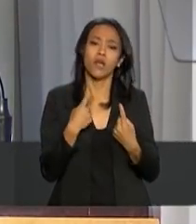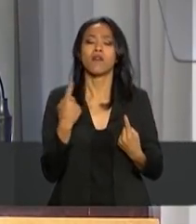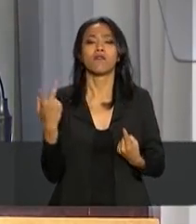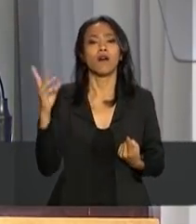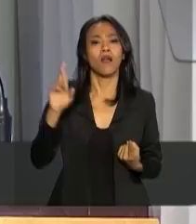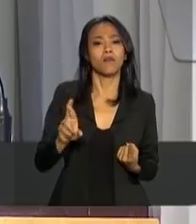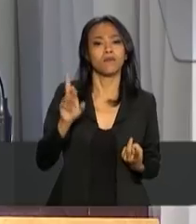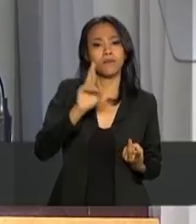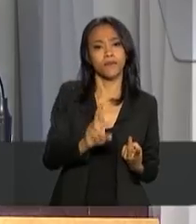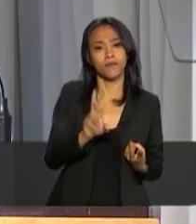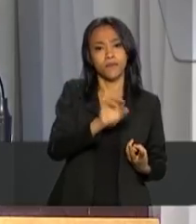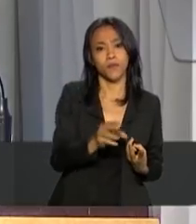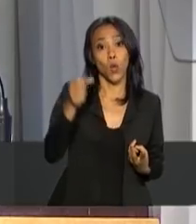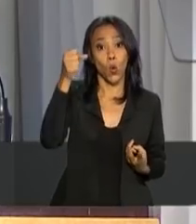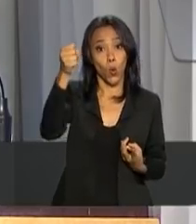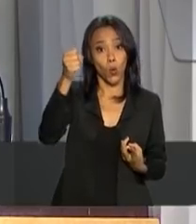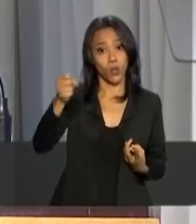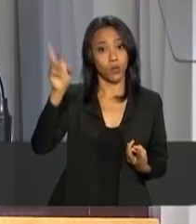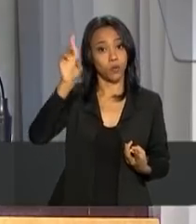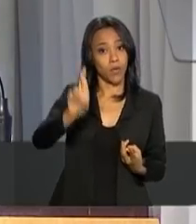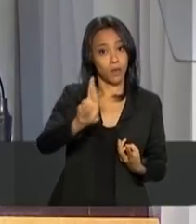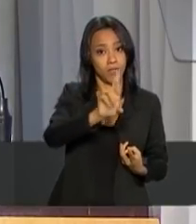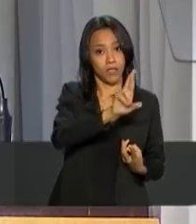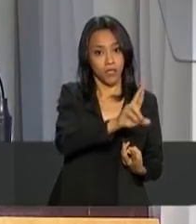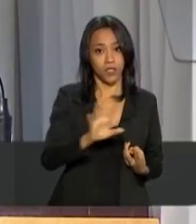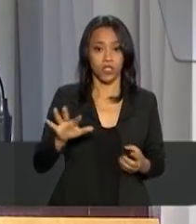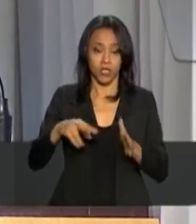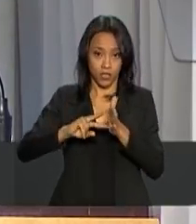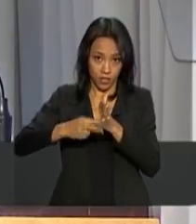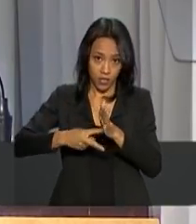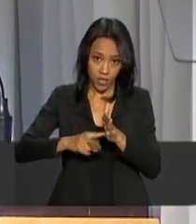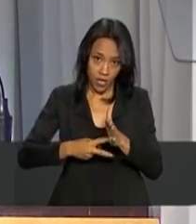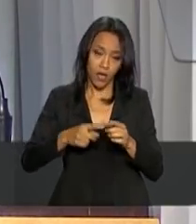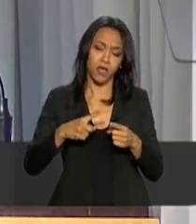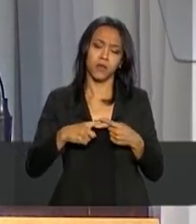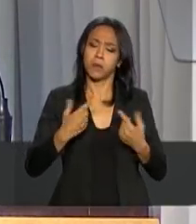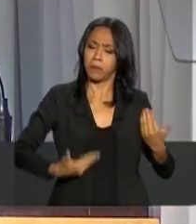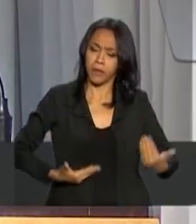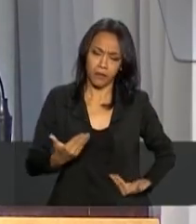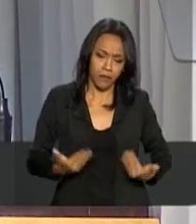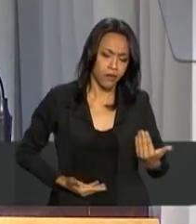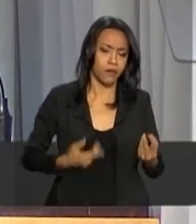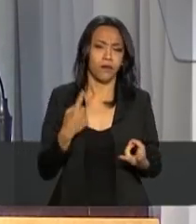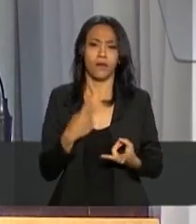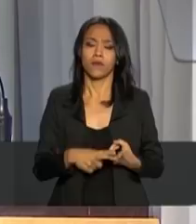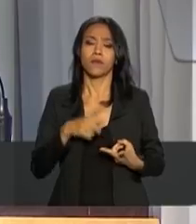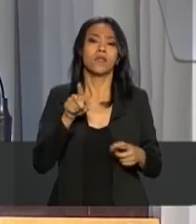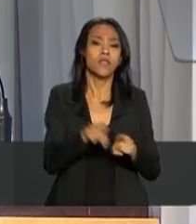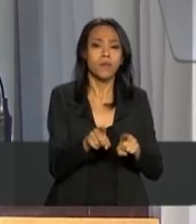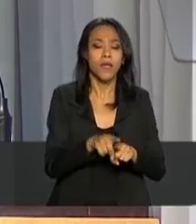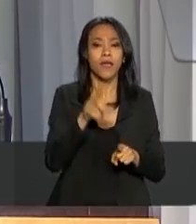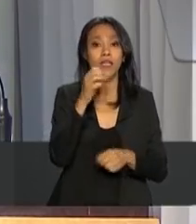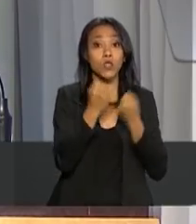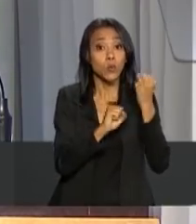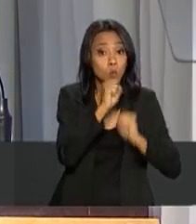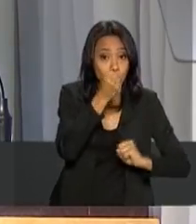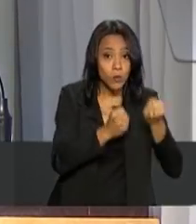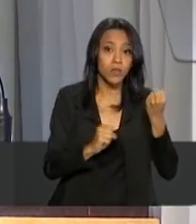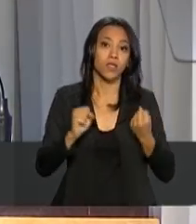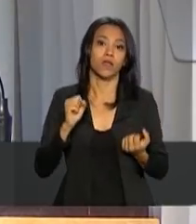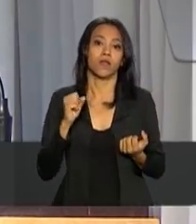representantes de sindicatos de empregados, e de igual maneira de federações, de serviço, de indústria, etc. Outros tantos